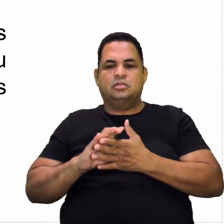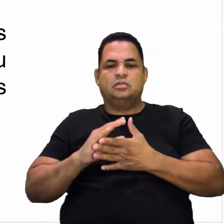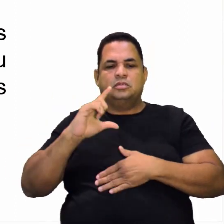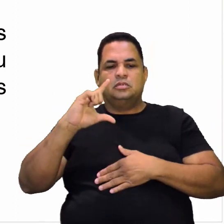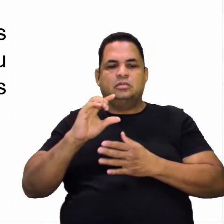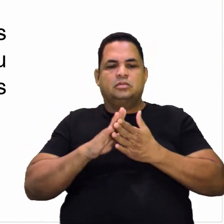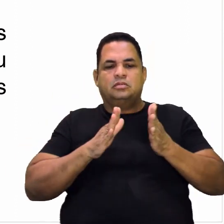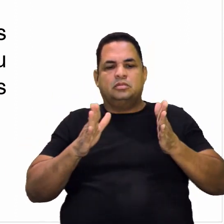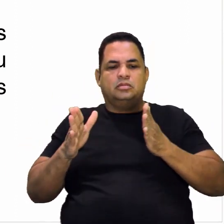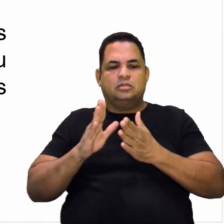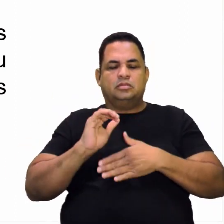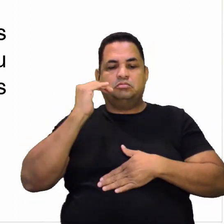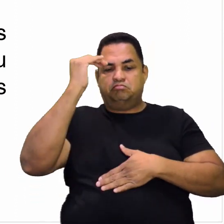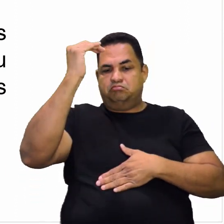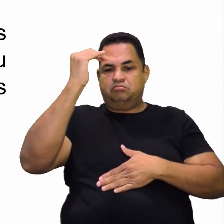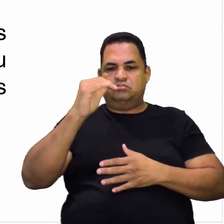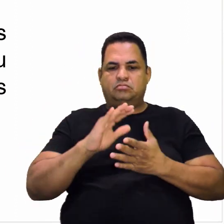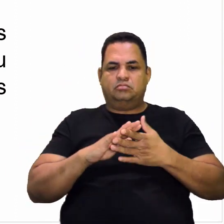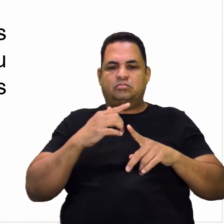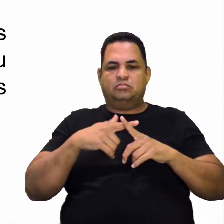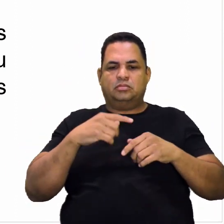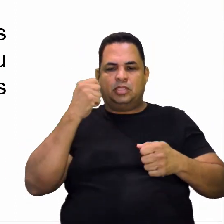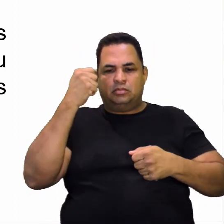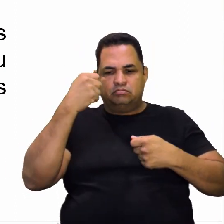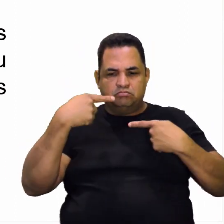de apogeu, devido às lutas